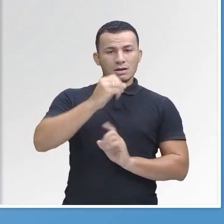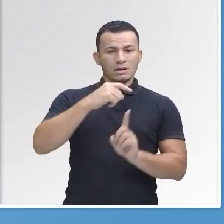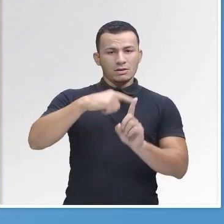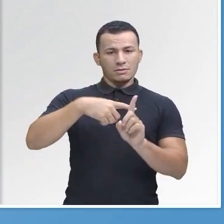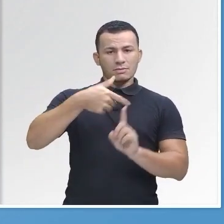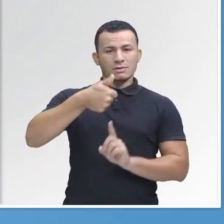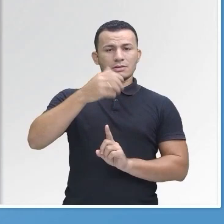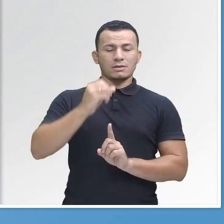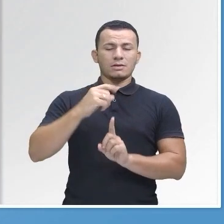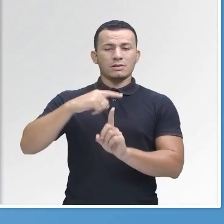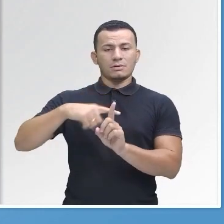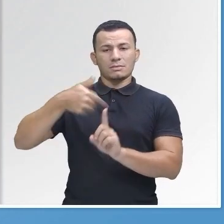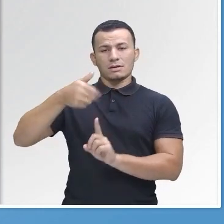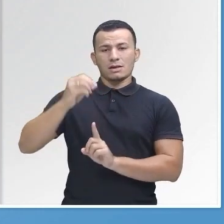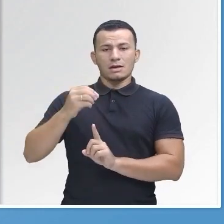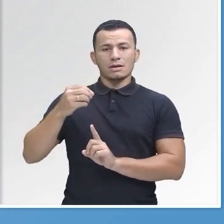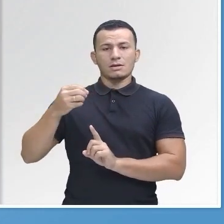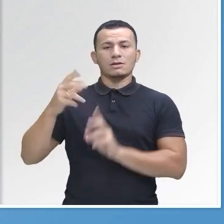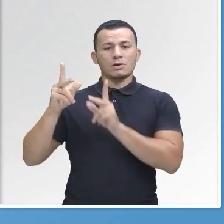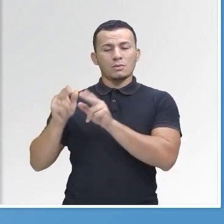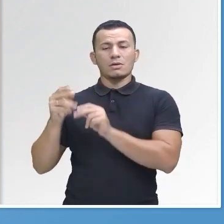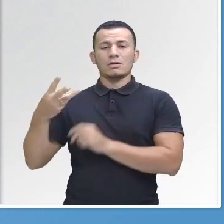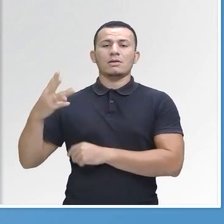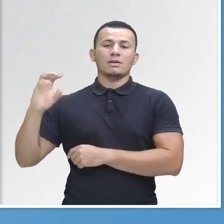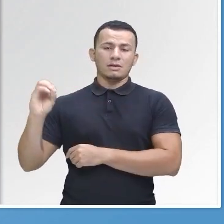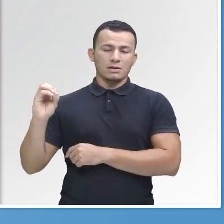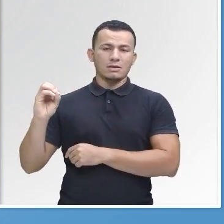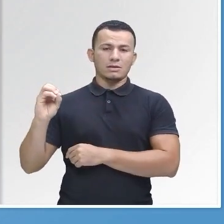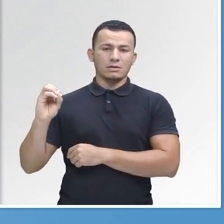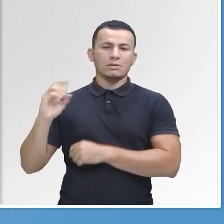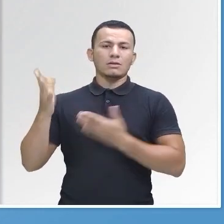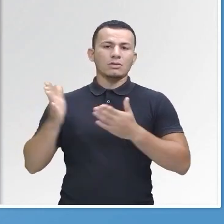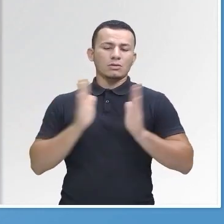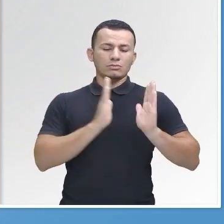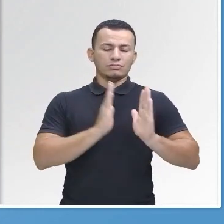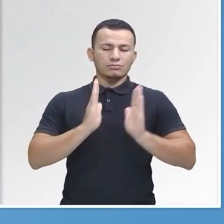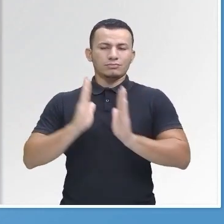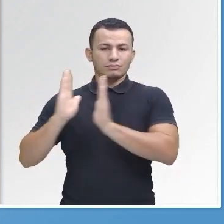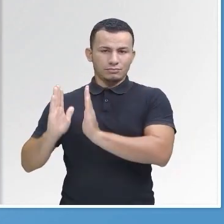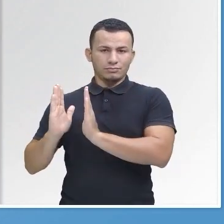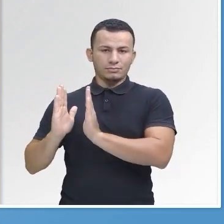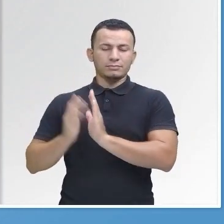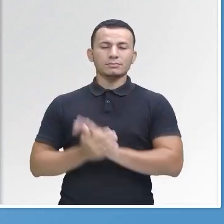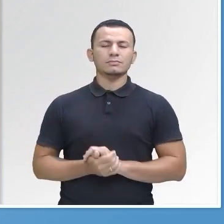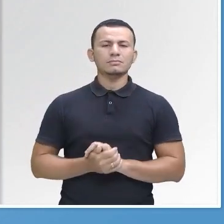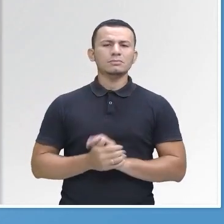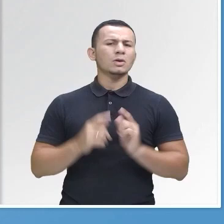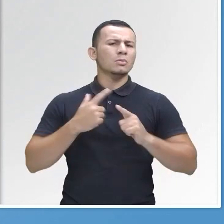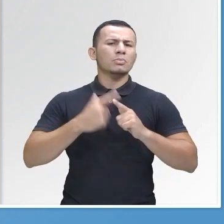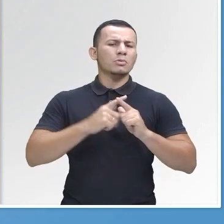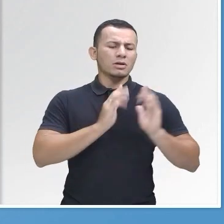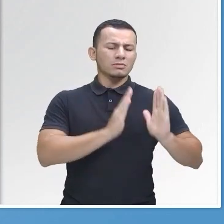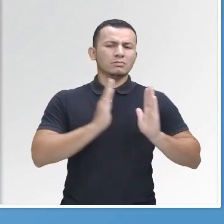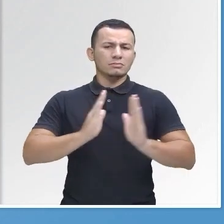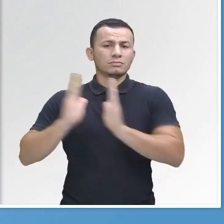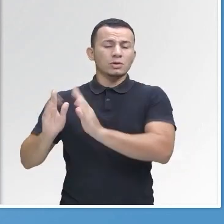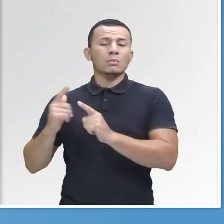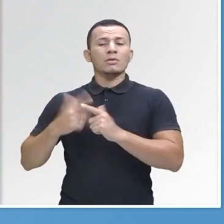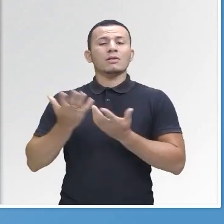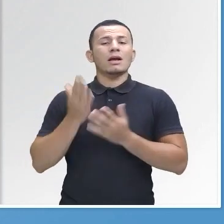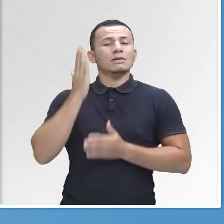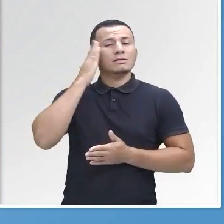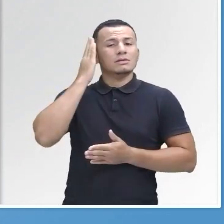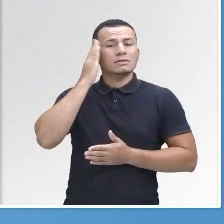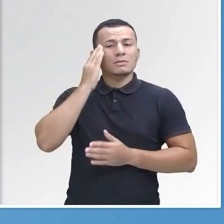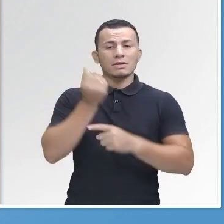10, 30. Ou seja, dividimos 30 alunos em porções de 10. Por que eu fiz isso? Porque eu quero saber a fração que